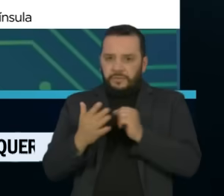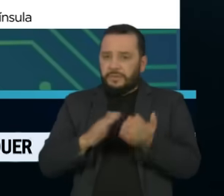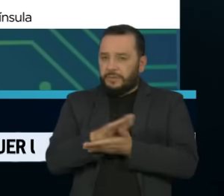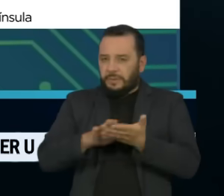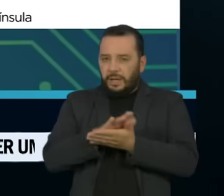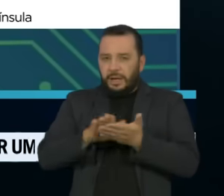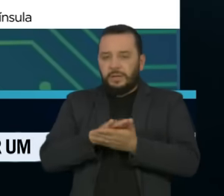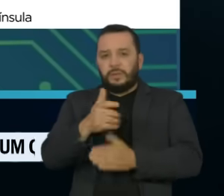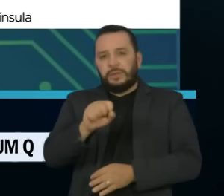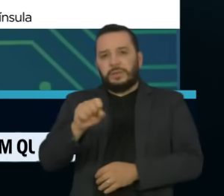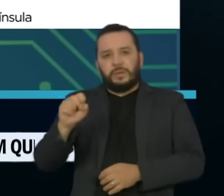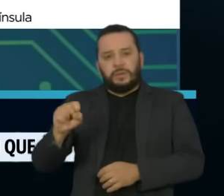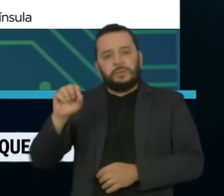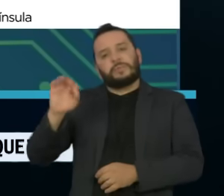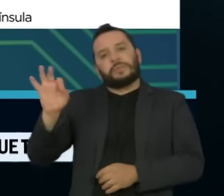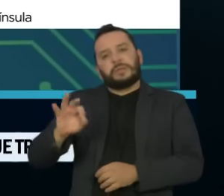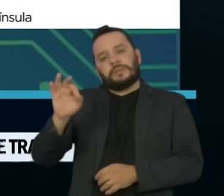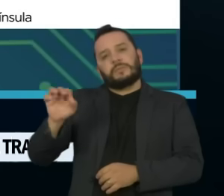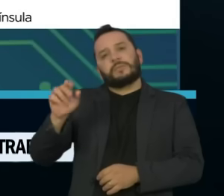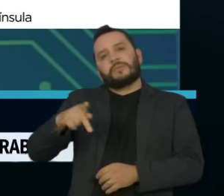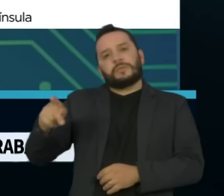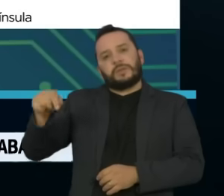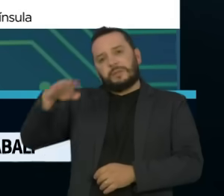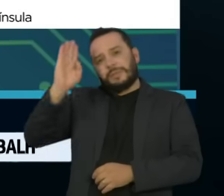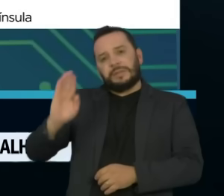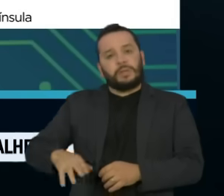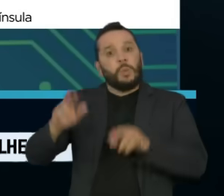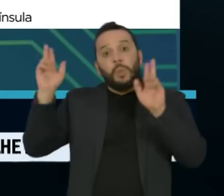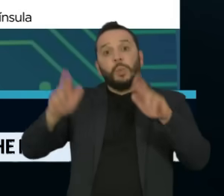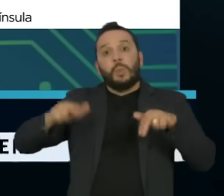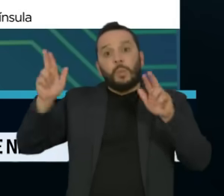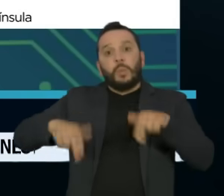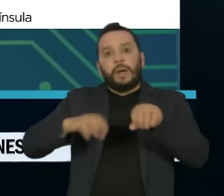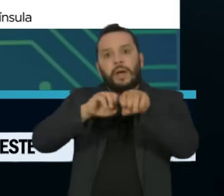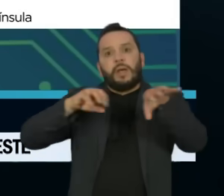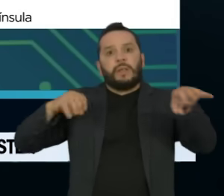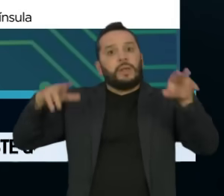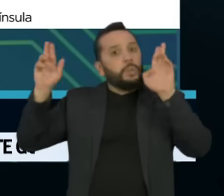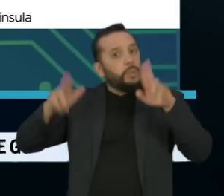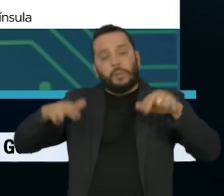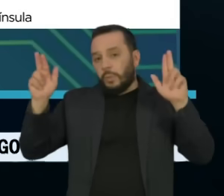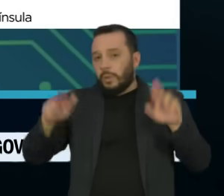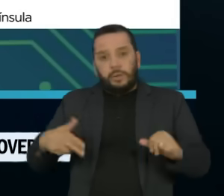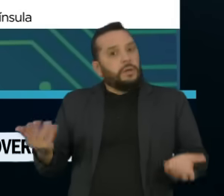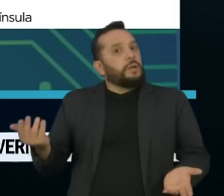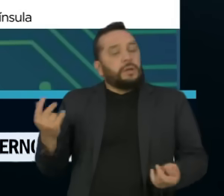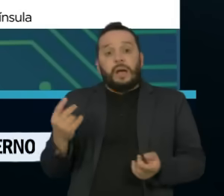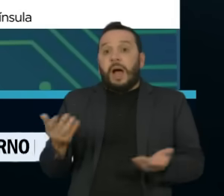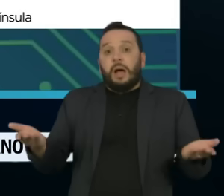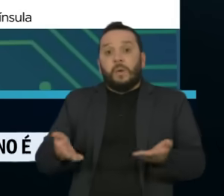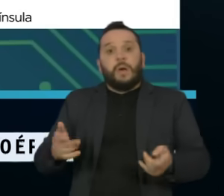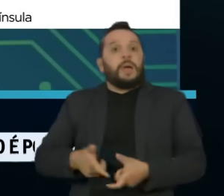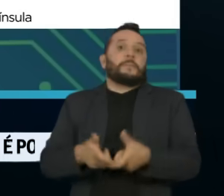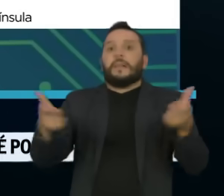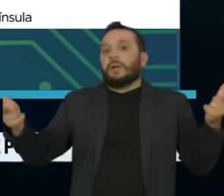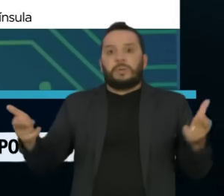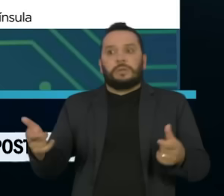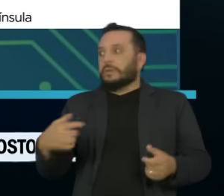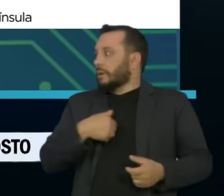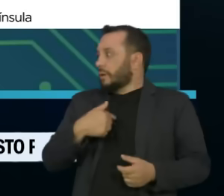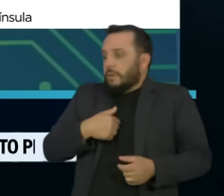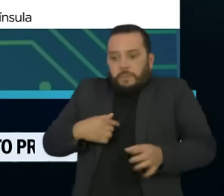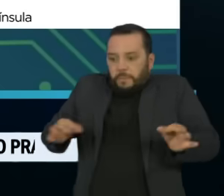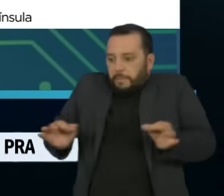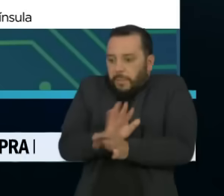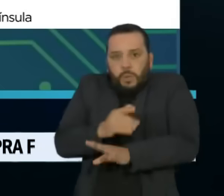dos professores do país nunca tinham dado aula à distância, o que explica porque a maioria se sente pouco